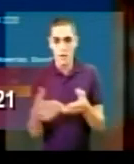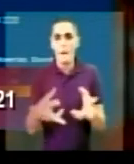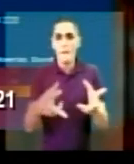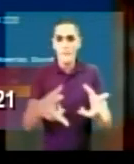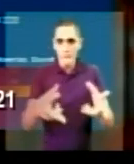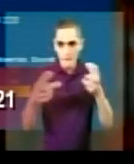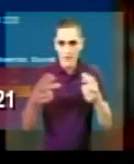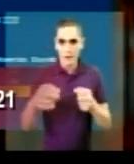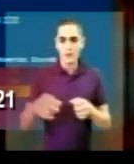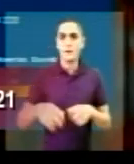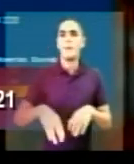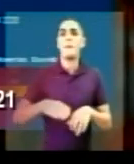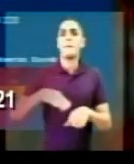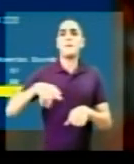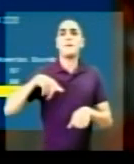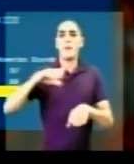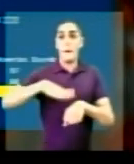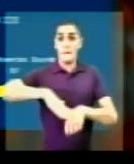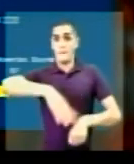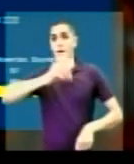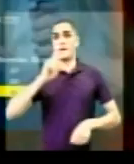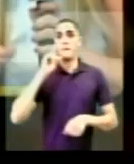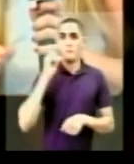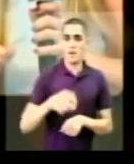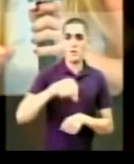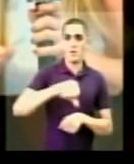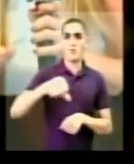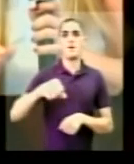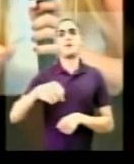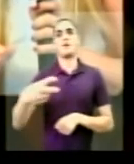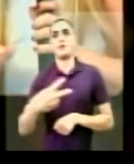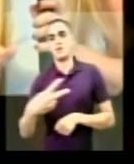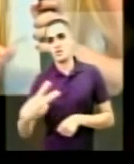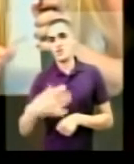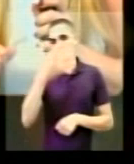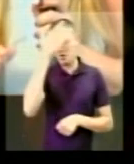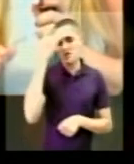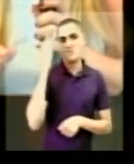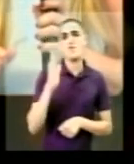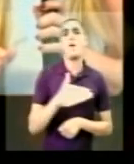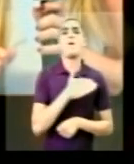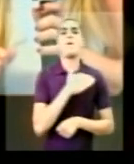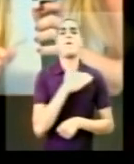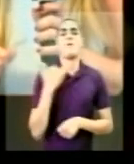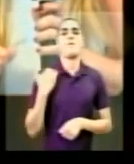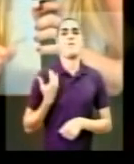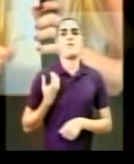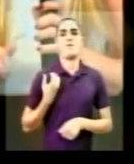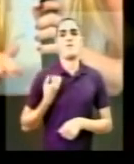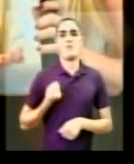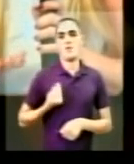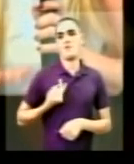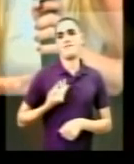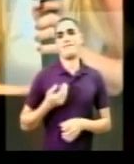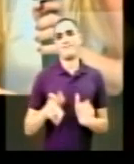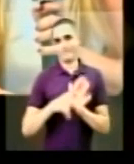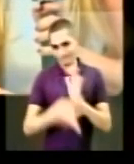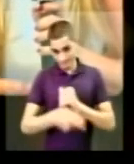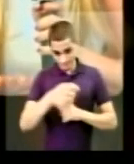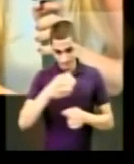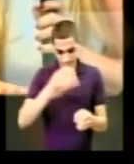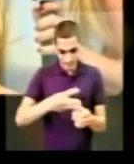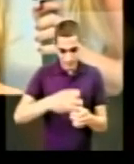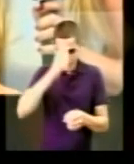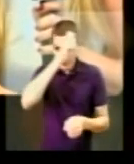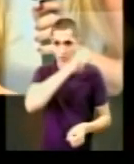nossa média anual. Corresponde a 33% dos óbitos ocorridos aqui no município. Esse